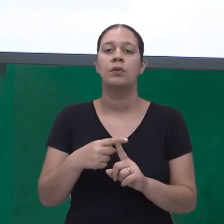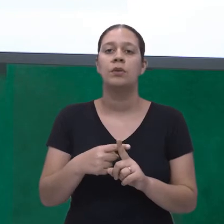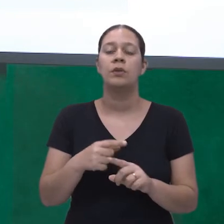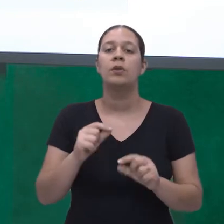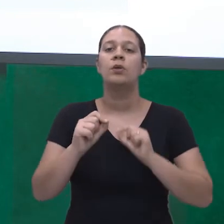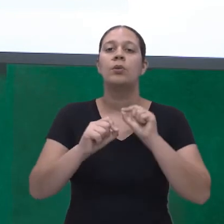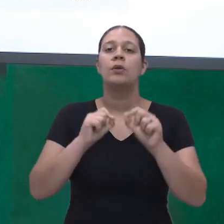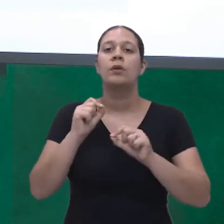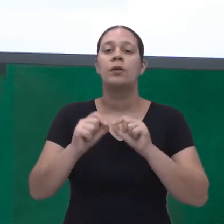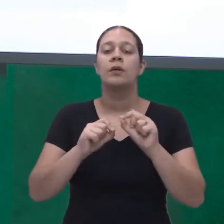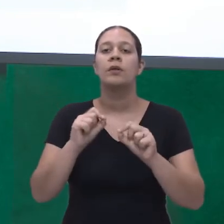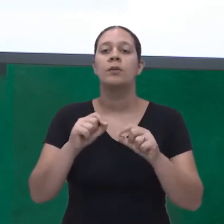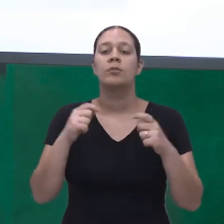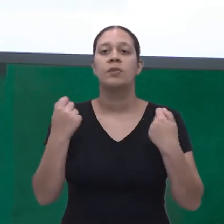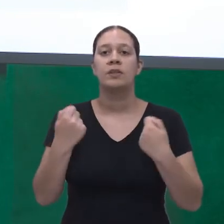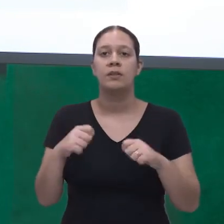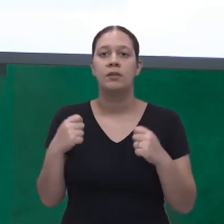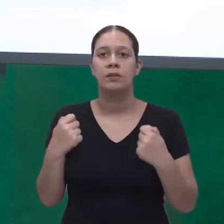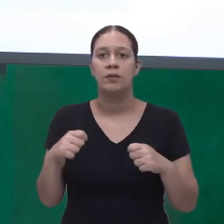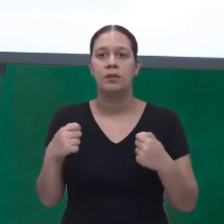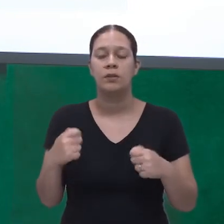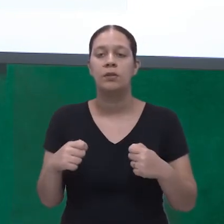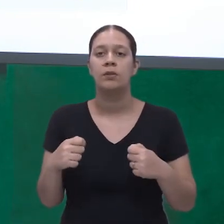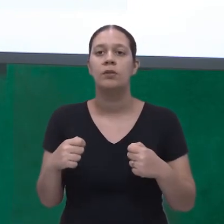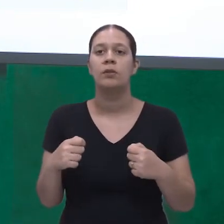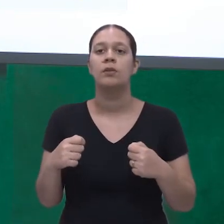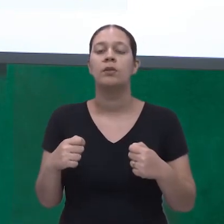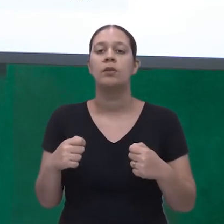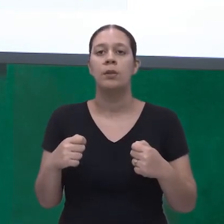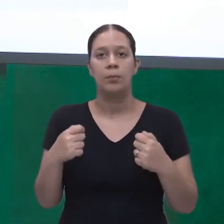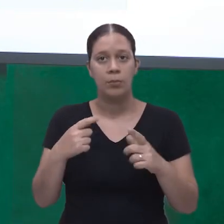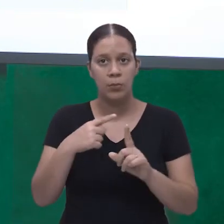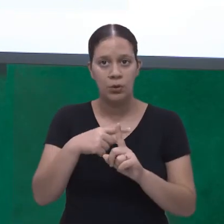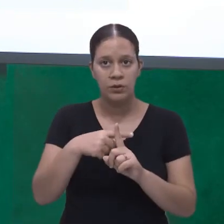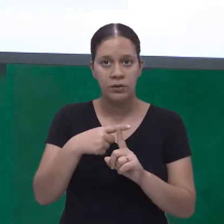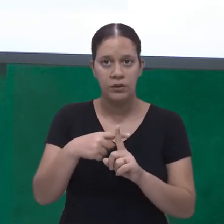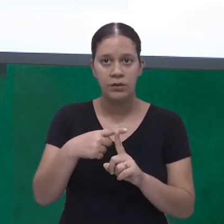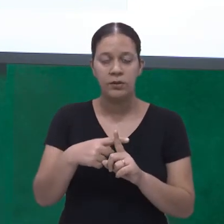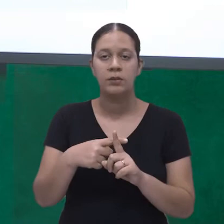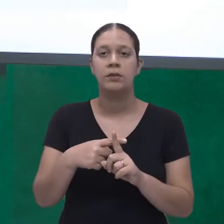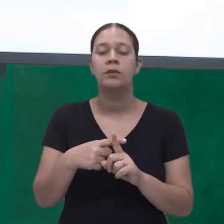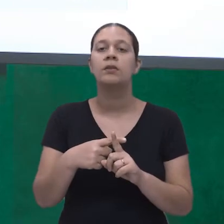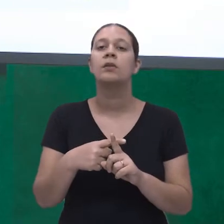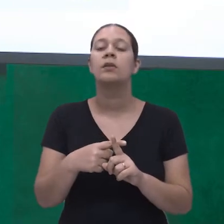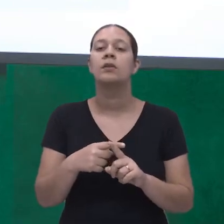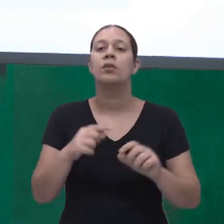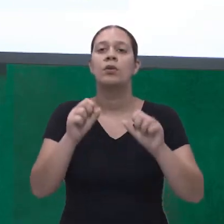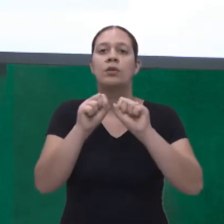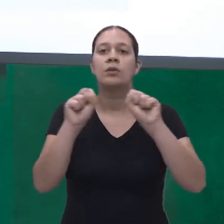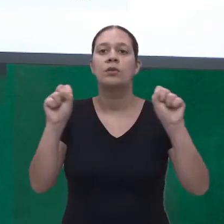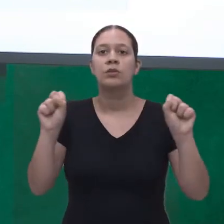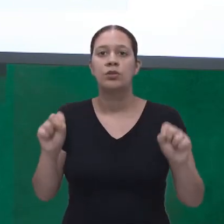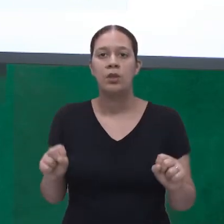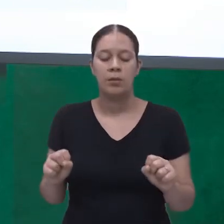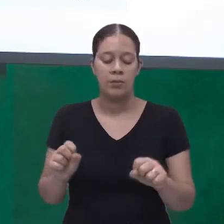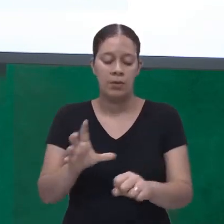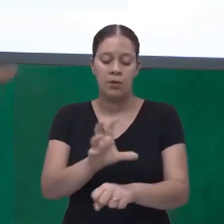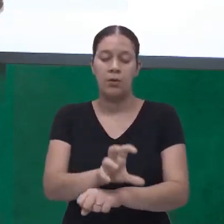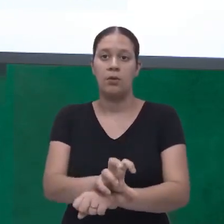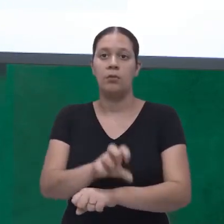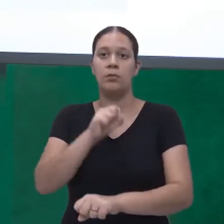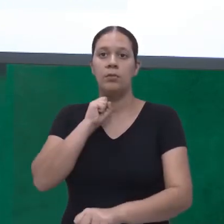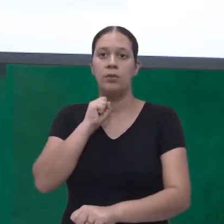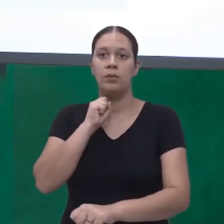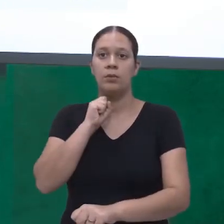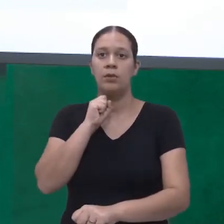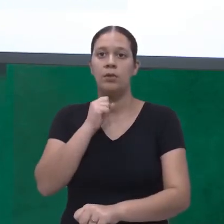positivo, o que é necessário? Que a entalpia seja positiva ou seja, o sistema absorve calor e